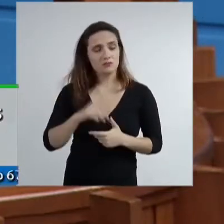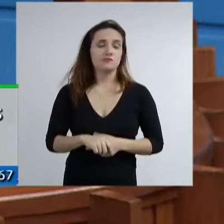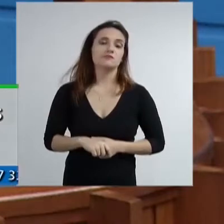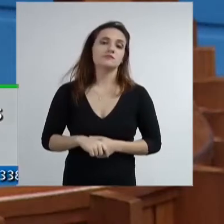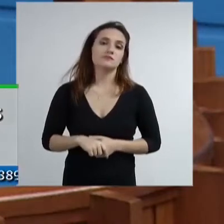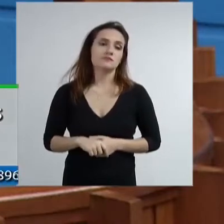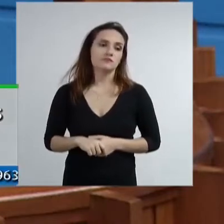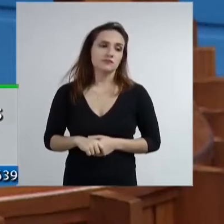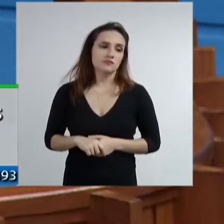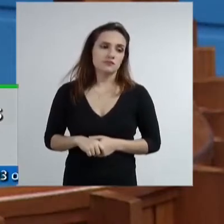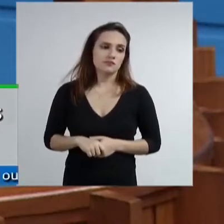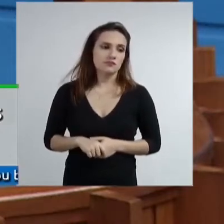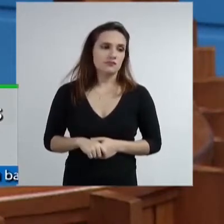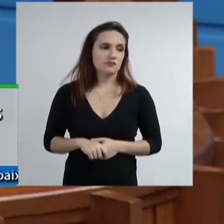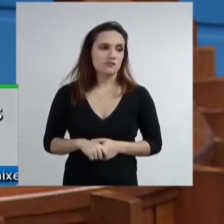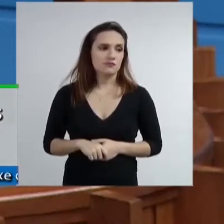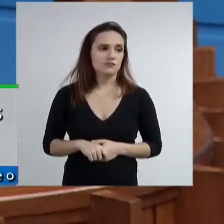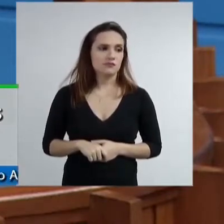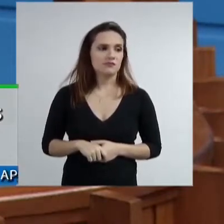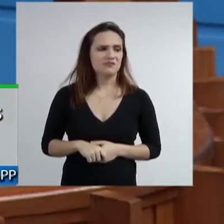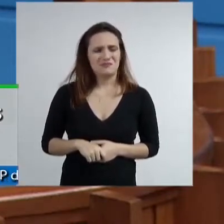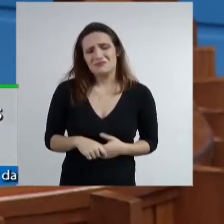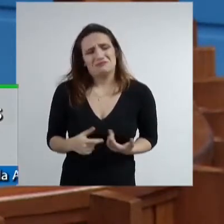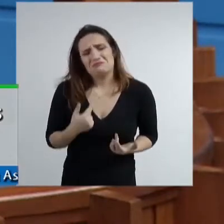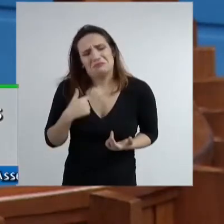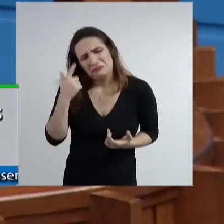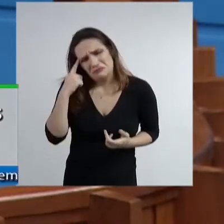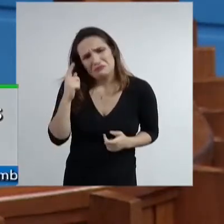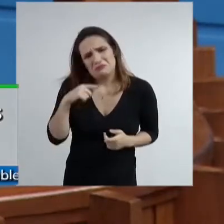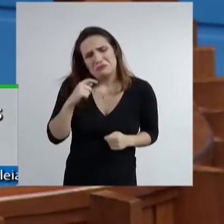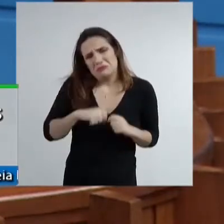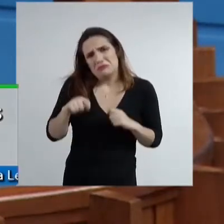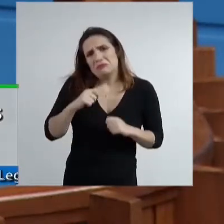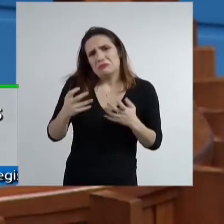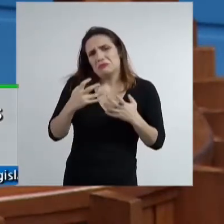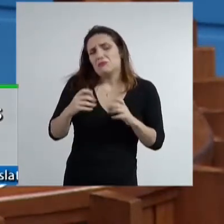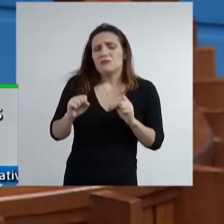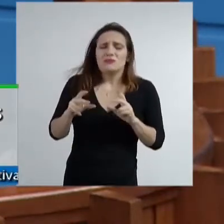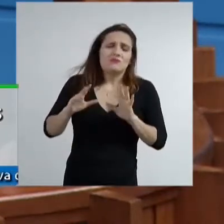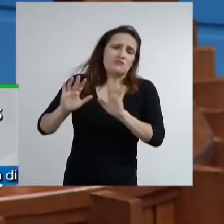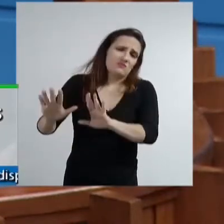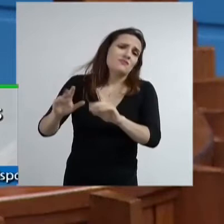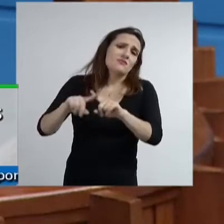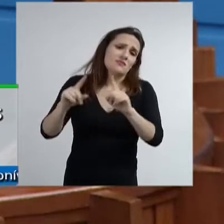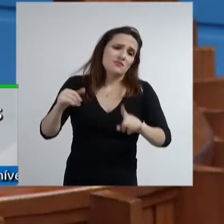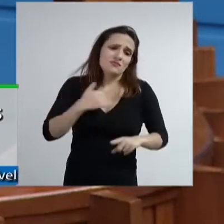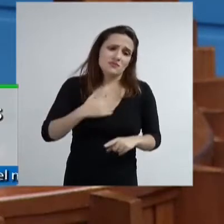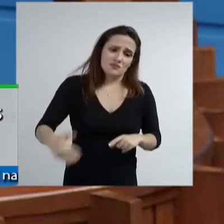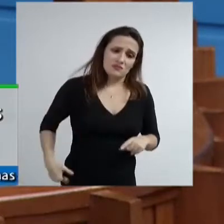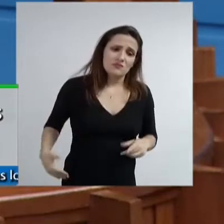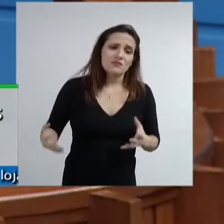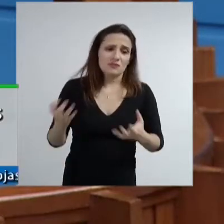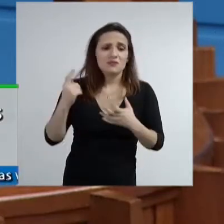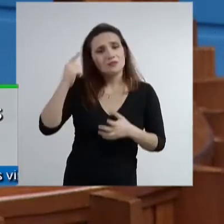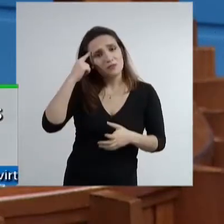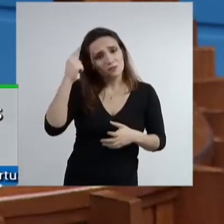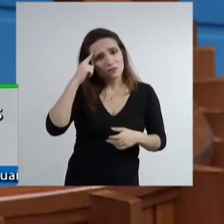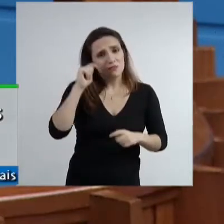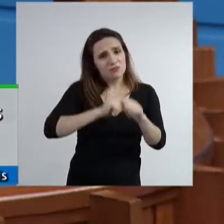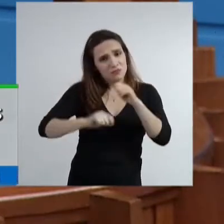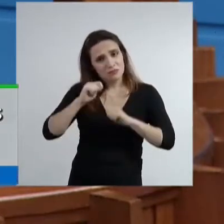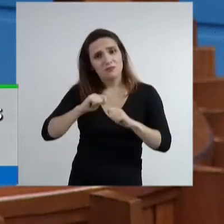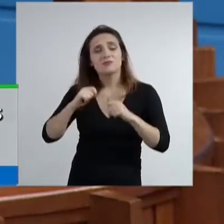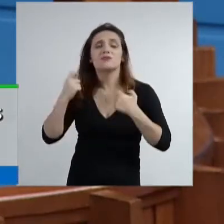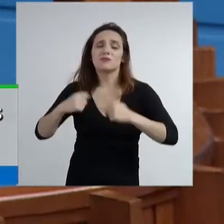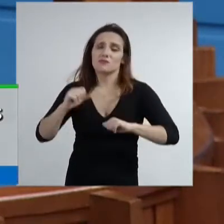que eu não levo muito em conta, em consideração, mas o poder público tem que olhar os números friamente, porque